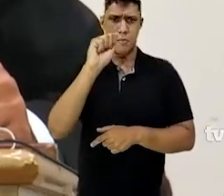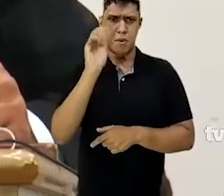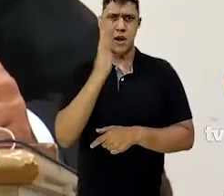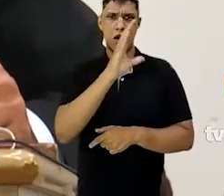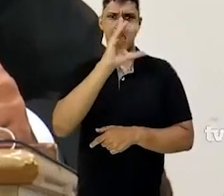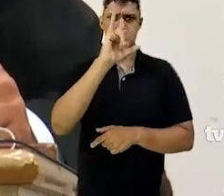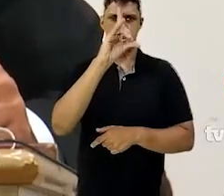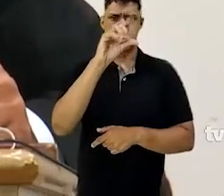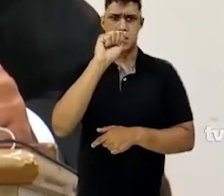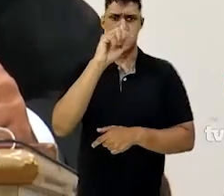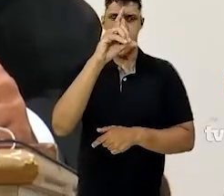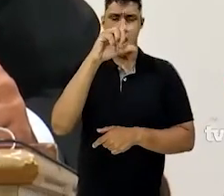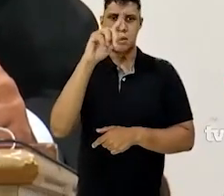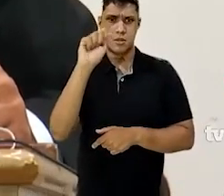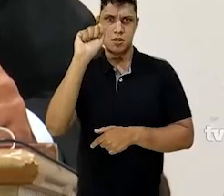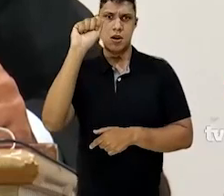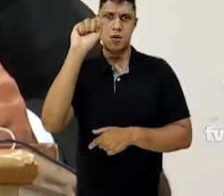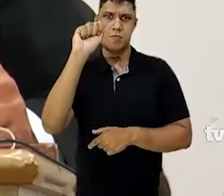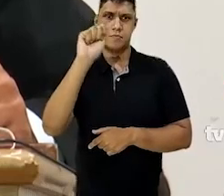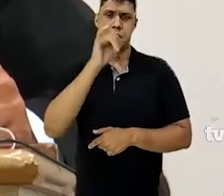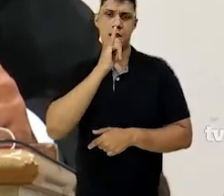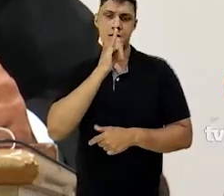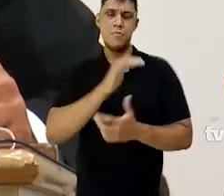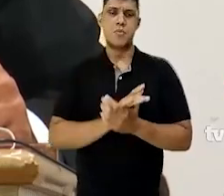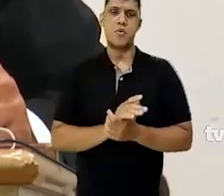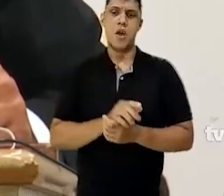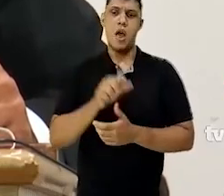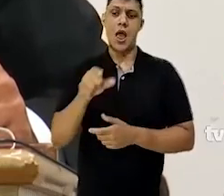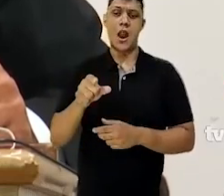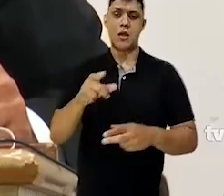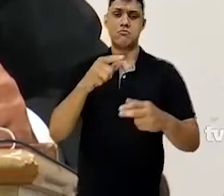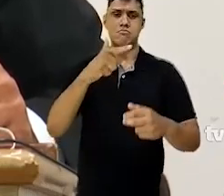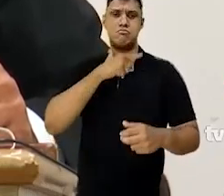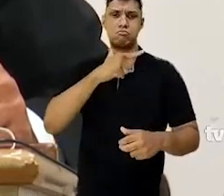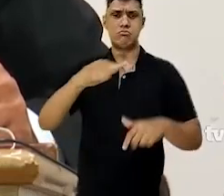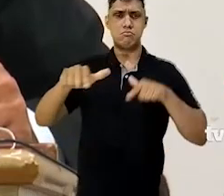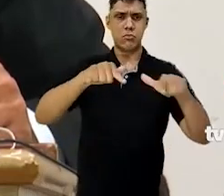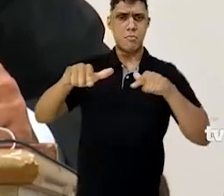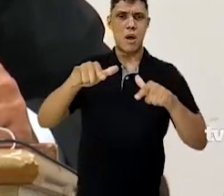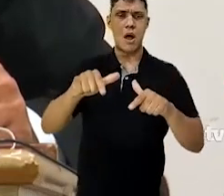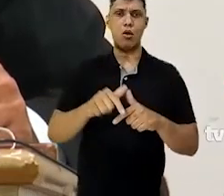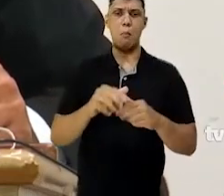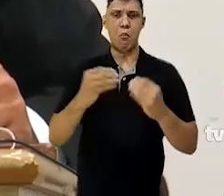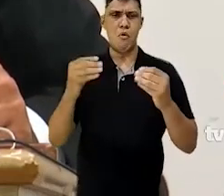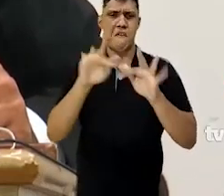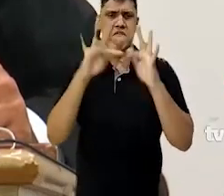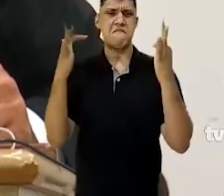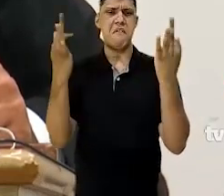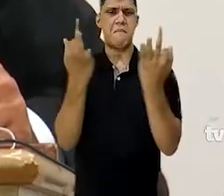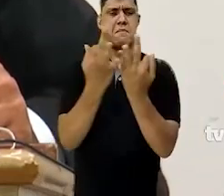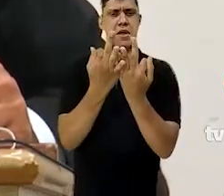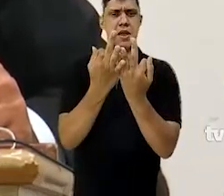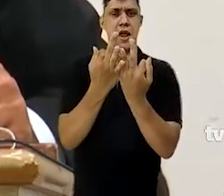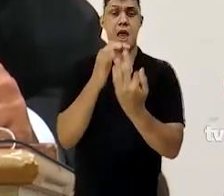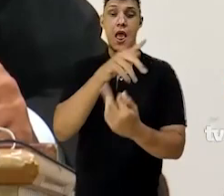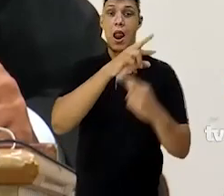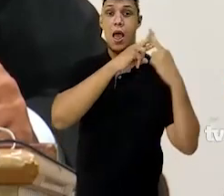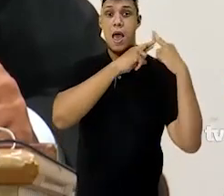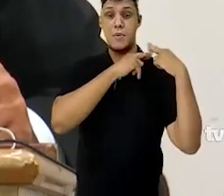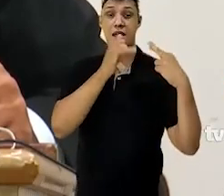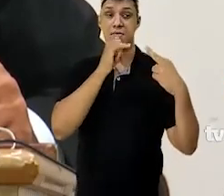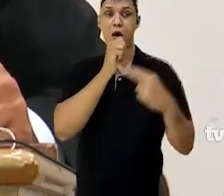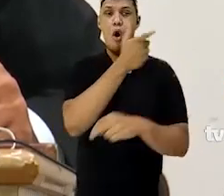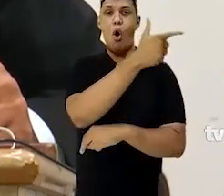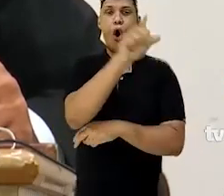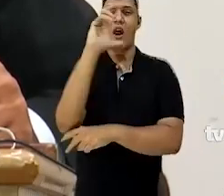empregará 60 famílias e ela será responsável por recolher todos os restos de árvores